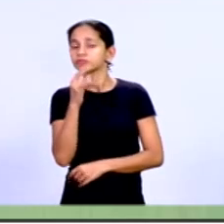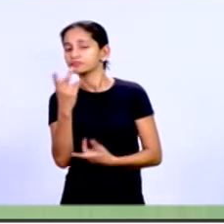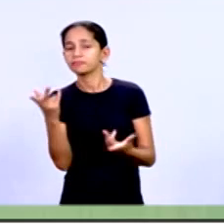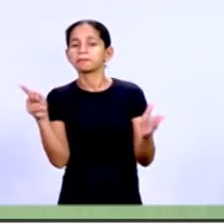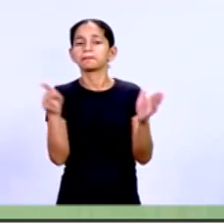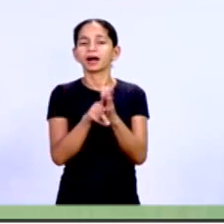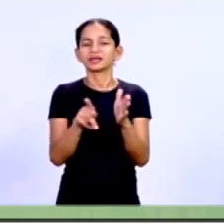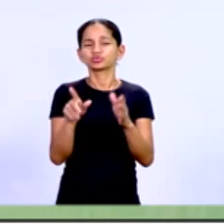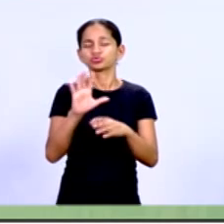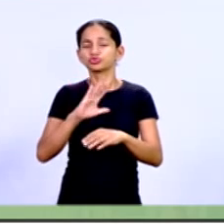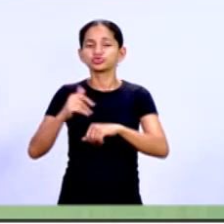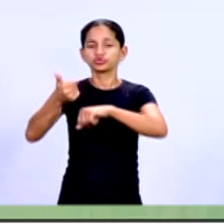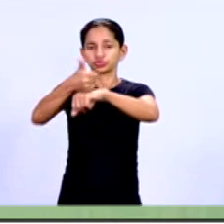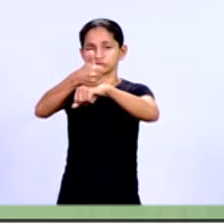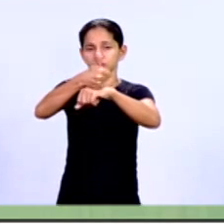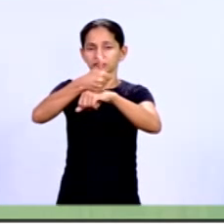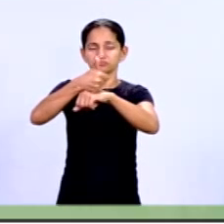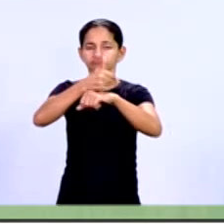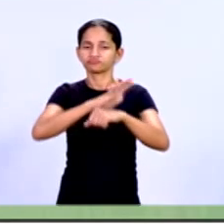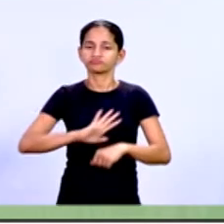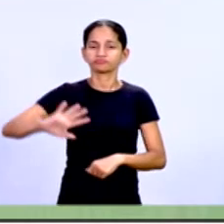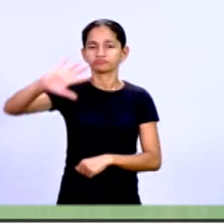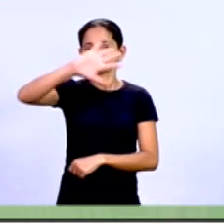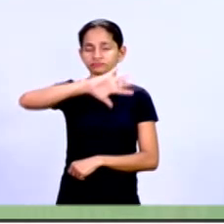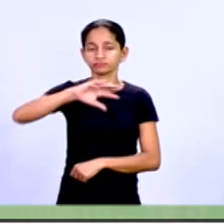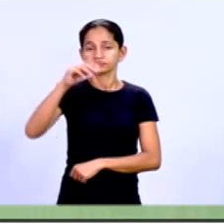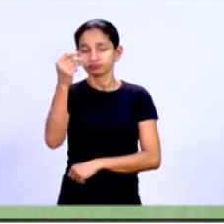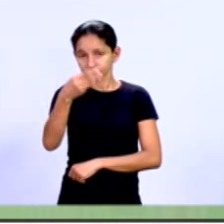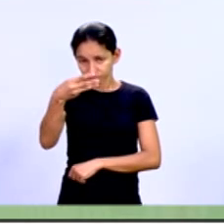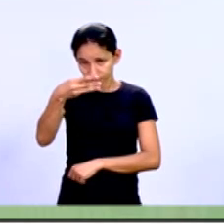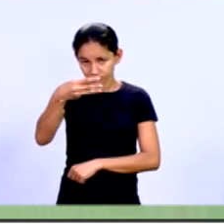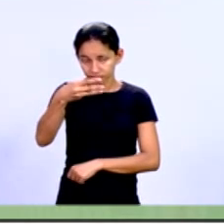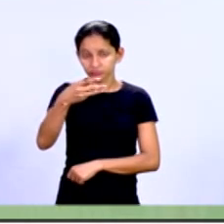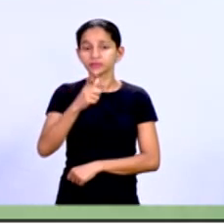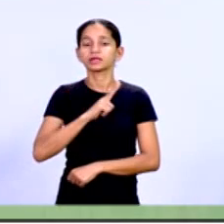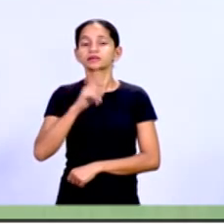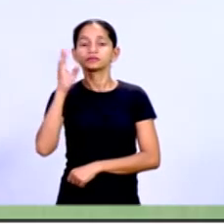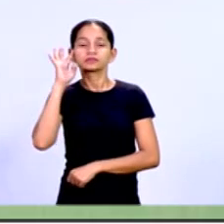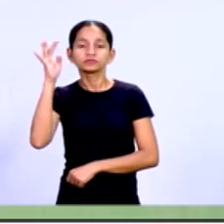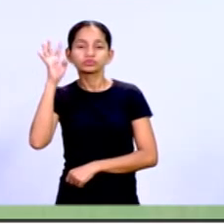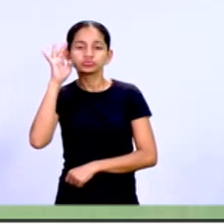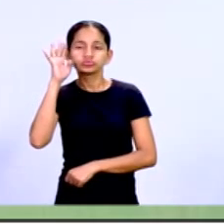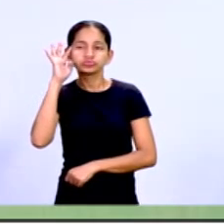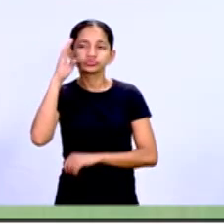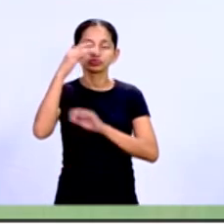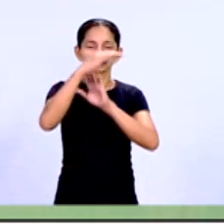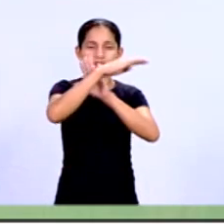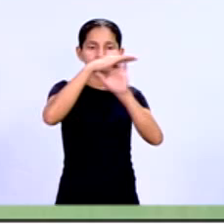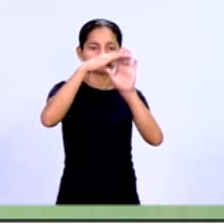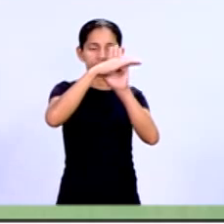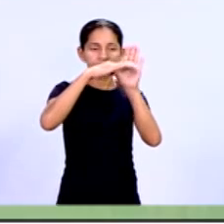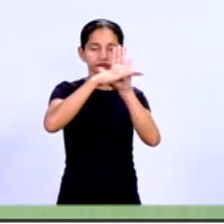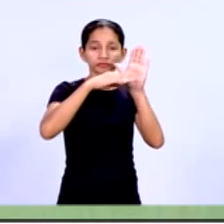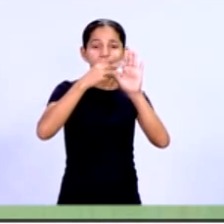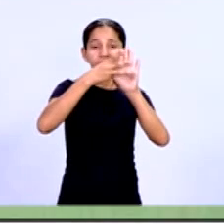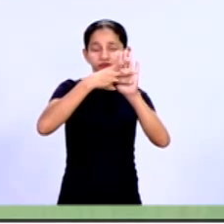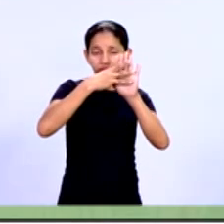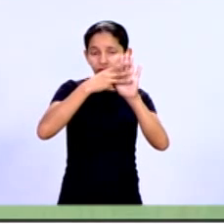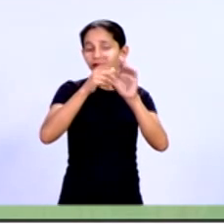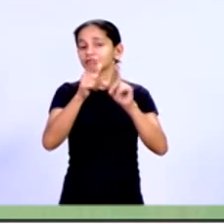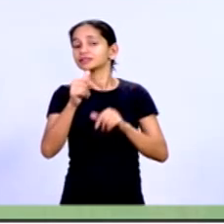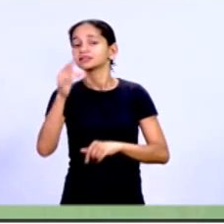Financeiro, Fortunato, Mercado Financeiro, o Azaf Neto e o Alexandre,